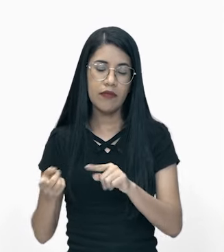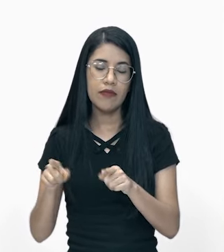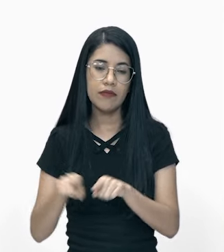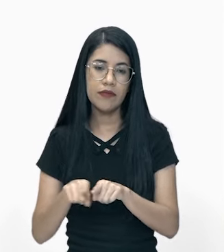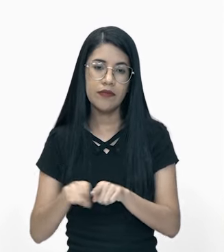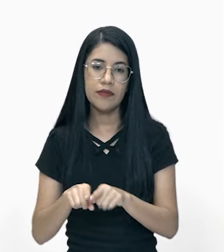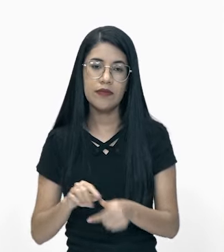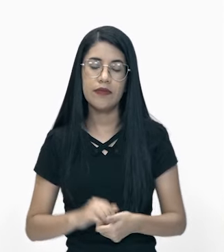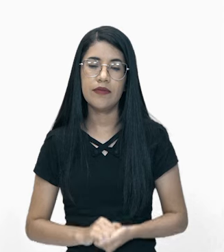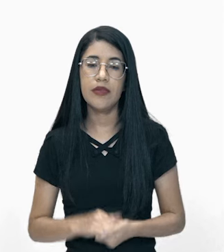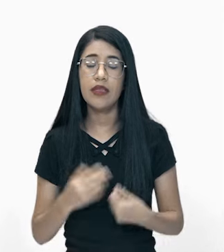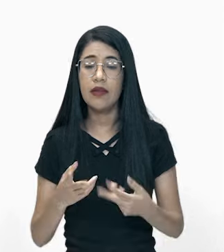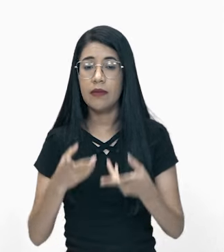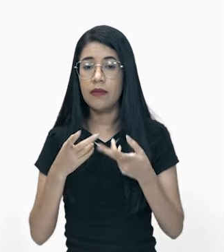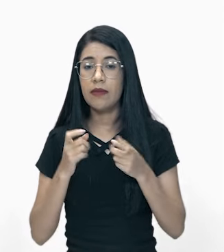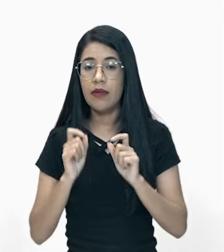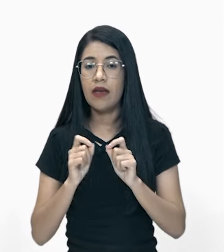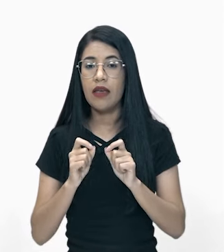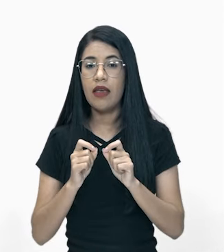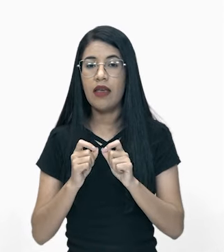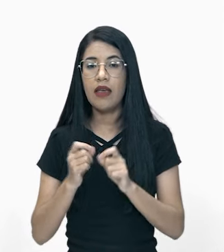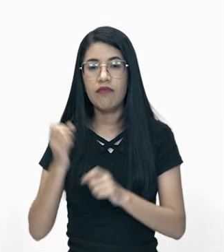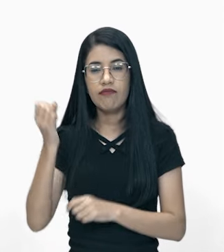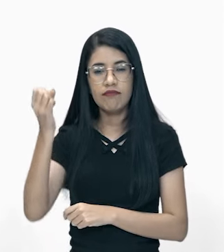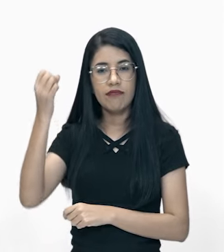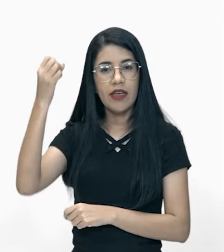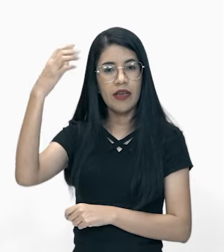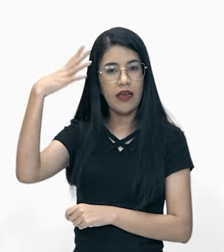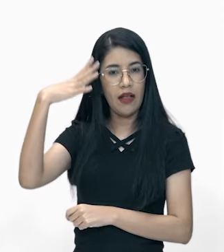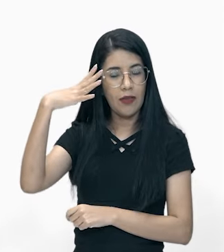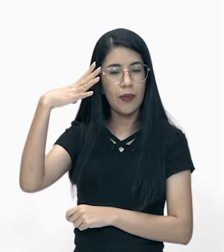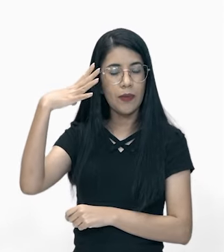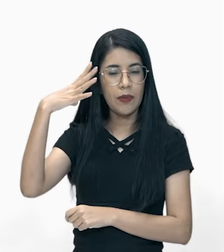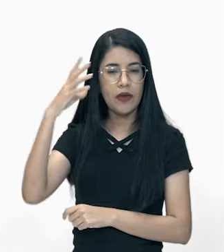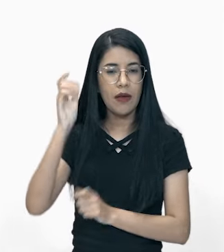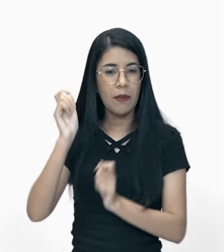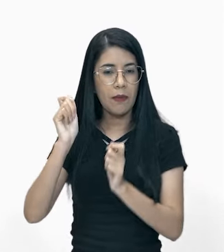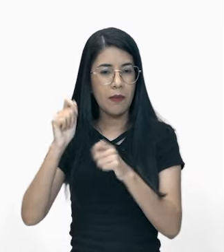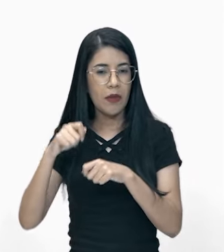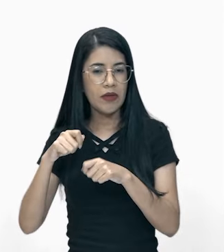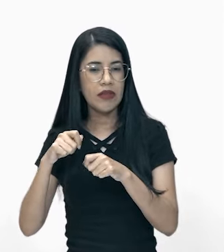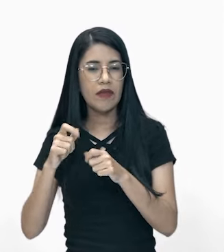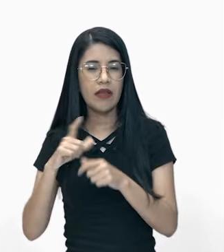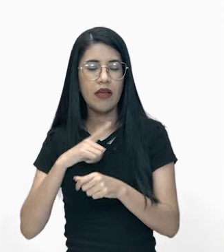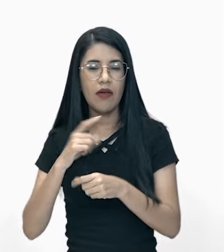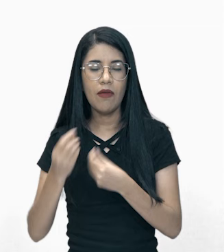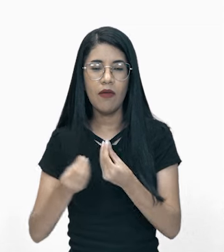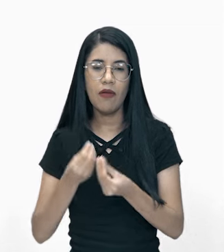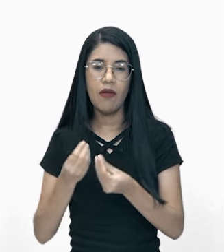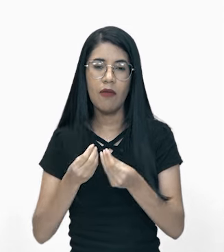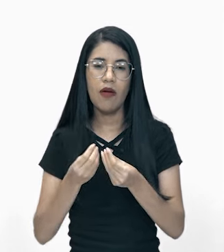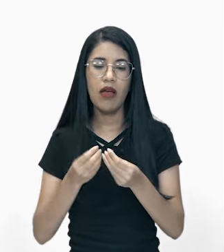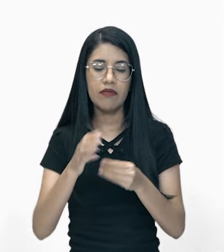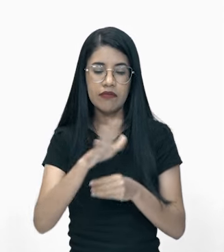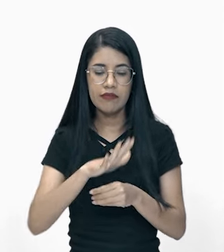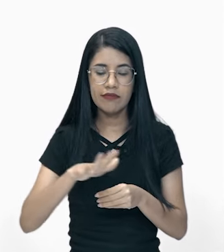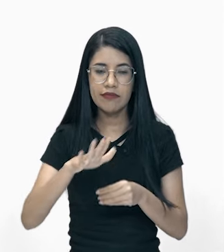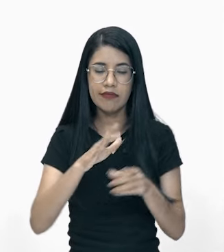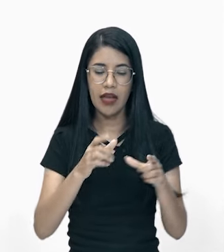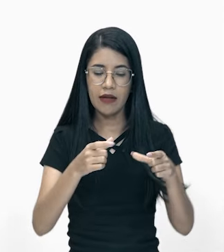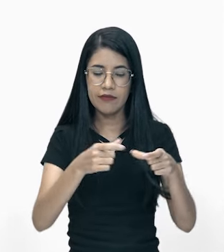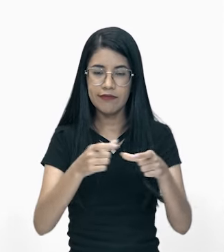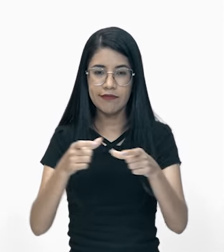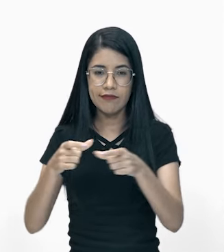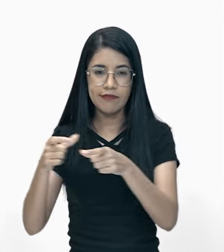ó, que você tem que a luz visível ocupa um pequeno segmento no centro do espectro. Então, você